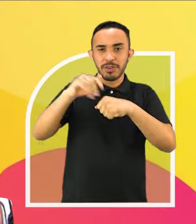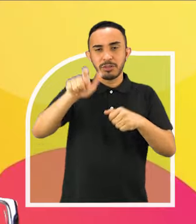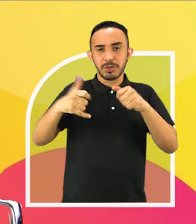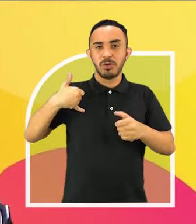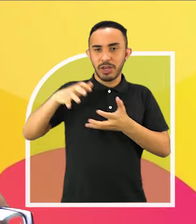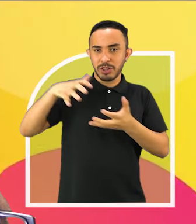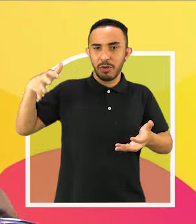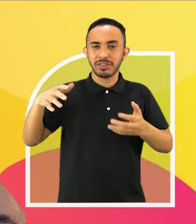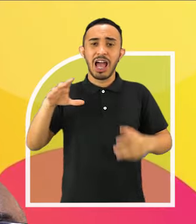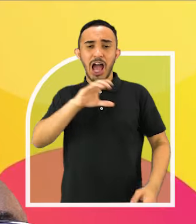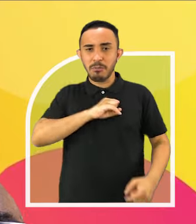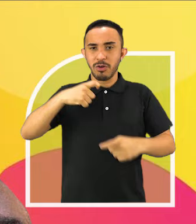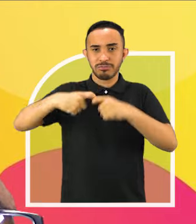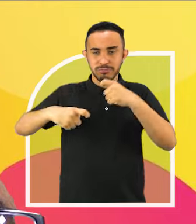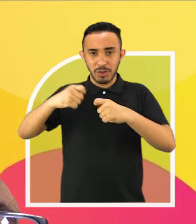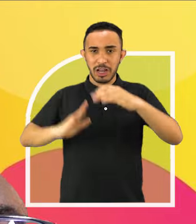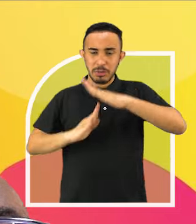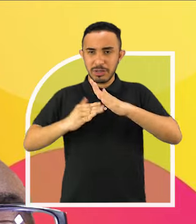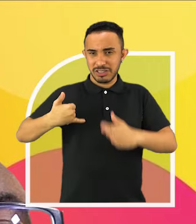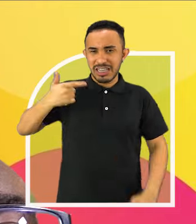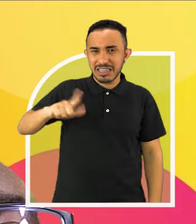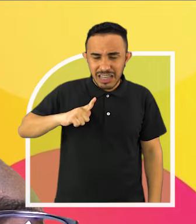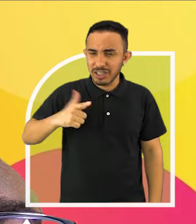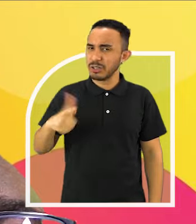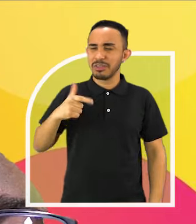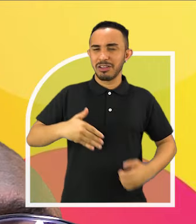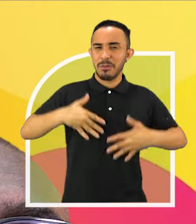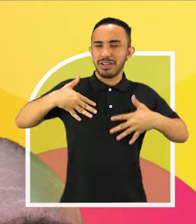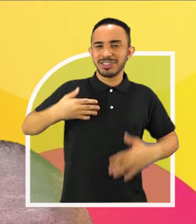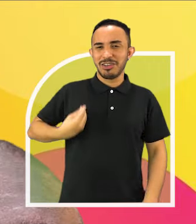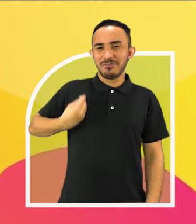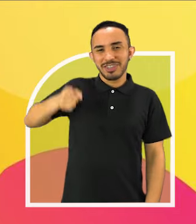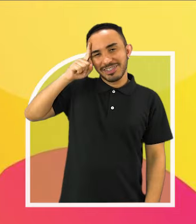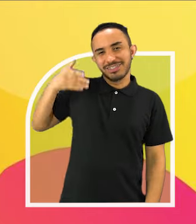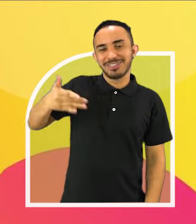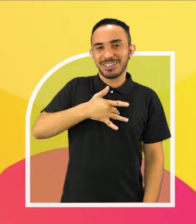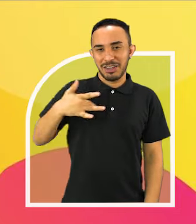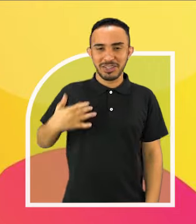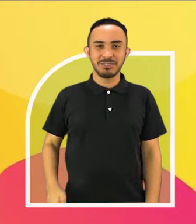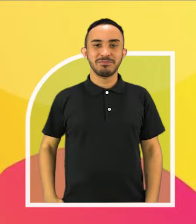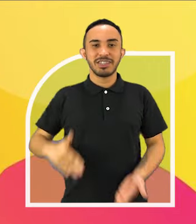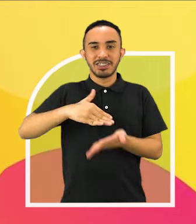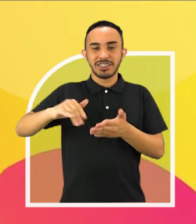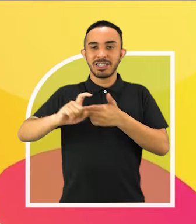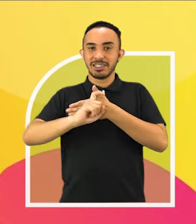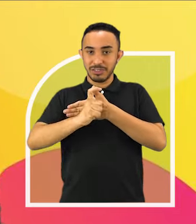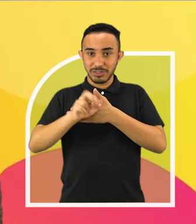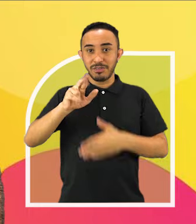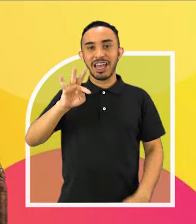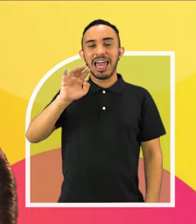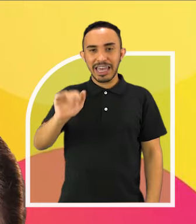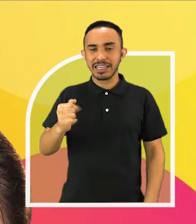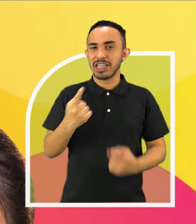idosas. Lembrando que o amor e sexo não têm idade. Explorar o prazer é parte de uma rotina de envelhecimento saudável. A secretária executiva do MDHC, Rita